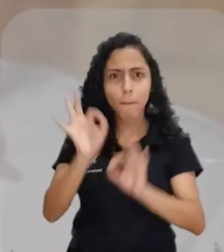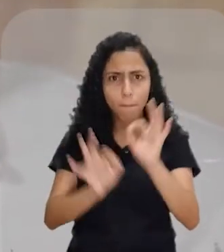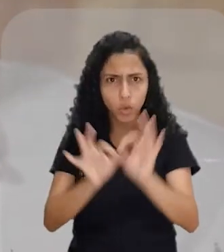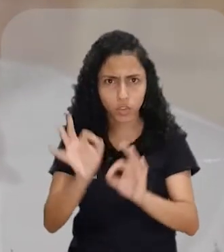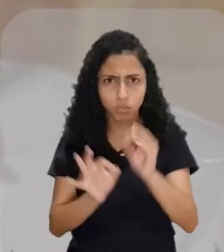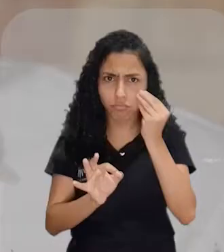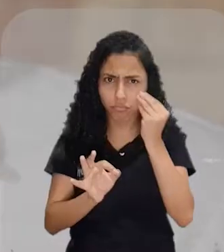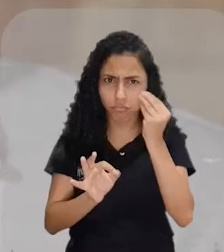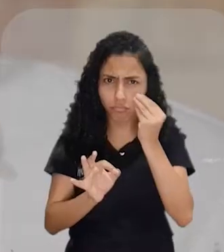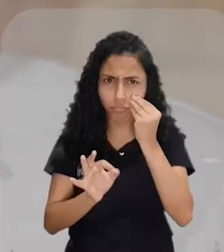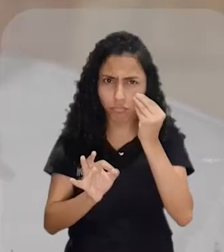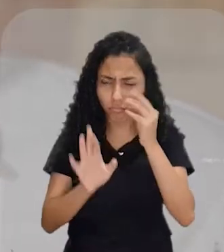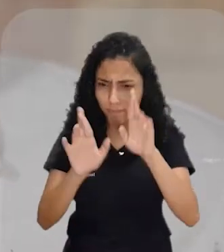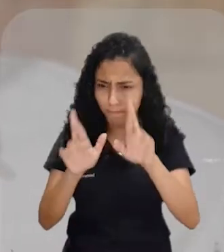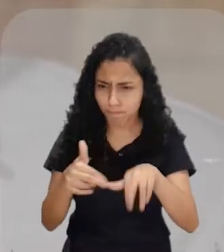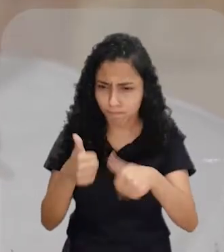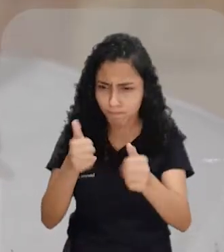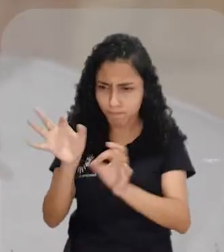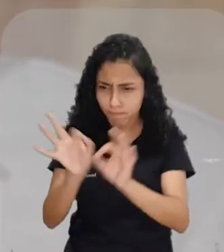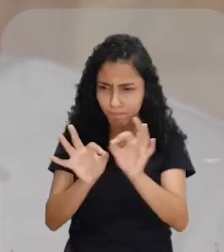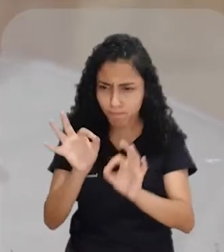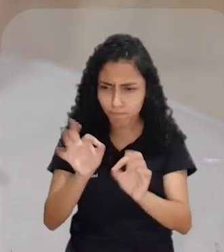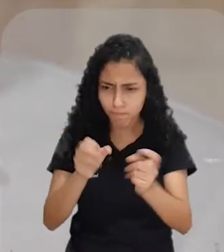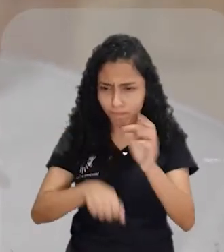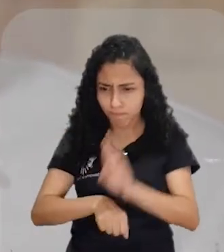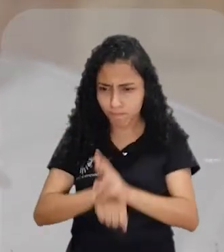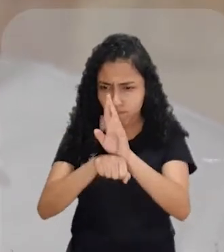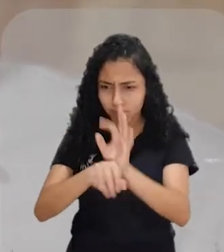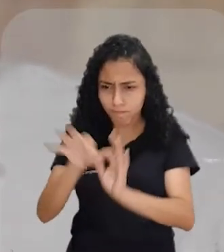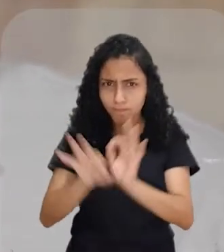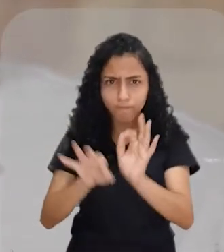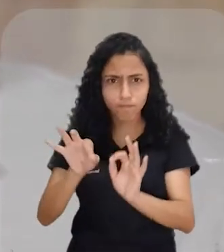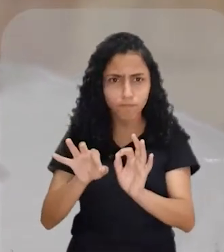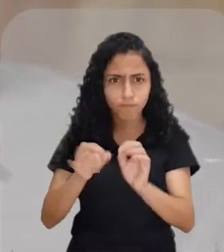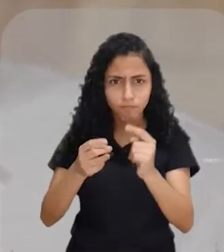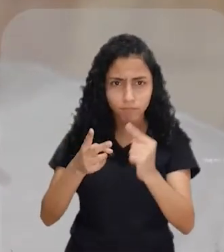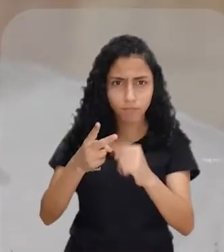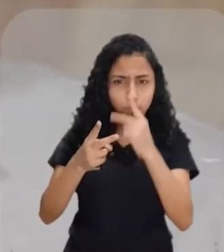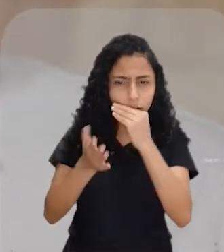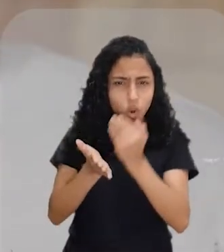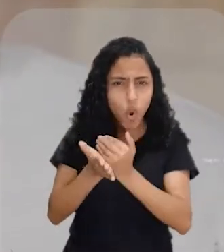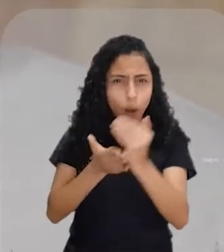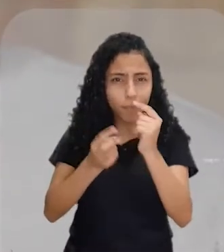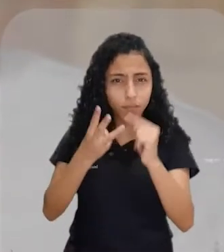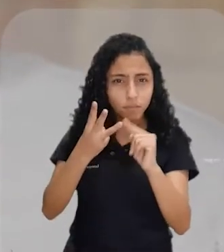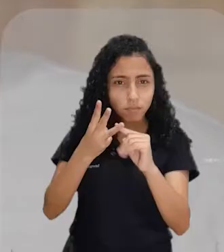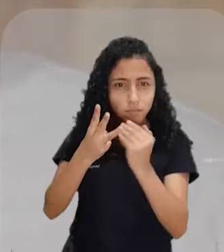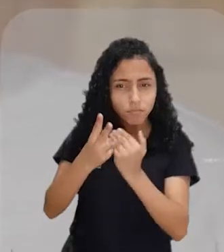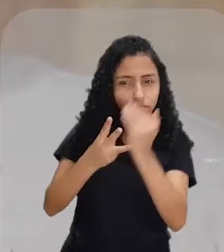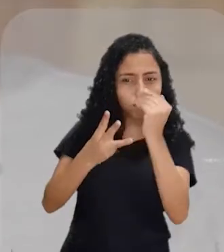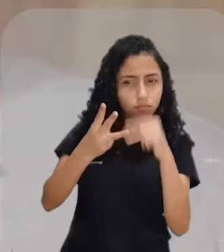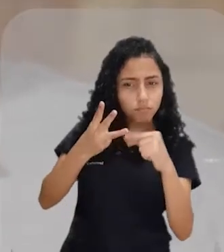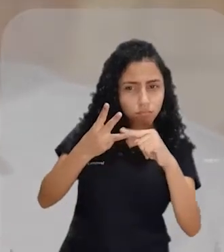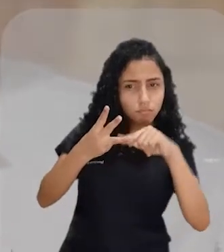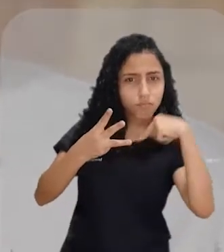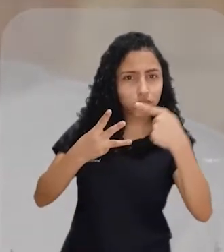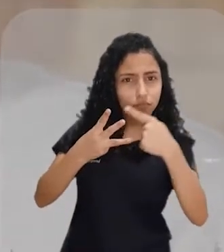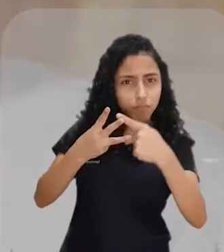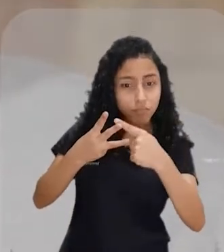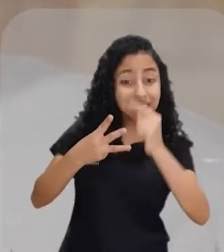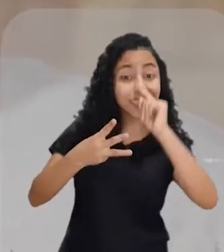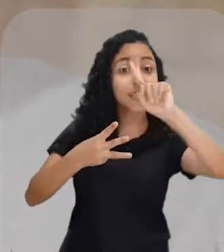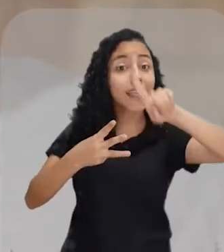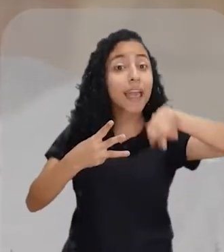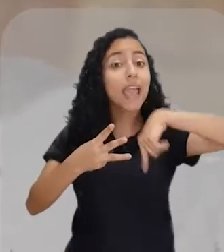que, inicialmente, o projeto se inicie como um projeto de reabilitação ou de recuperação, que seriam as primeiras etapas, para,